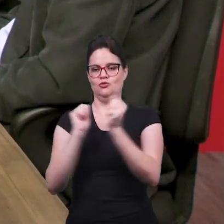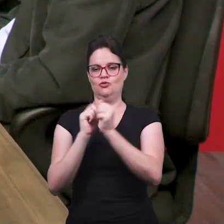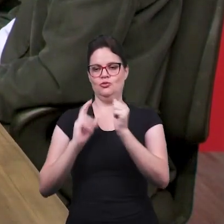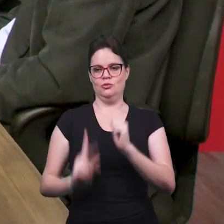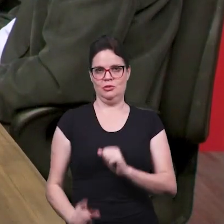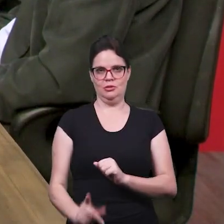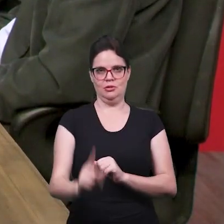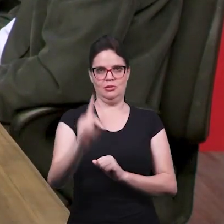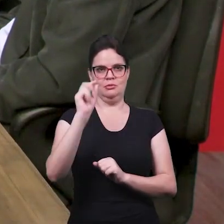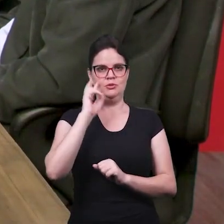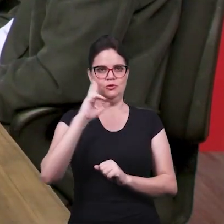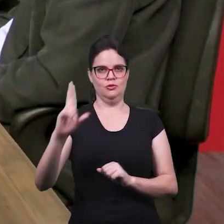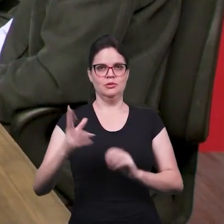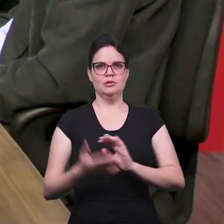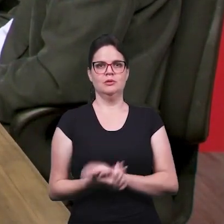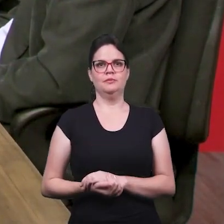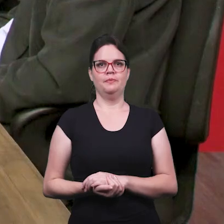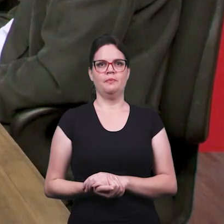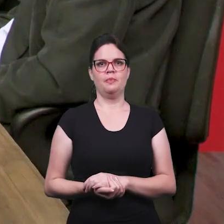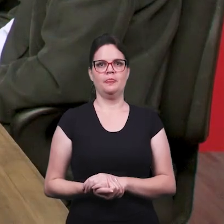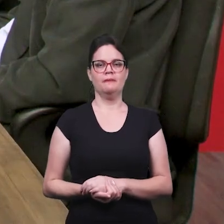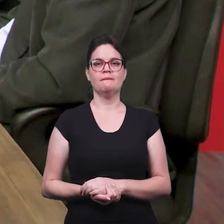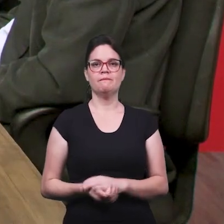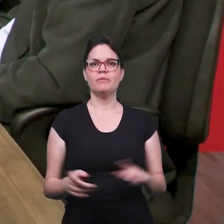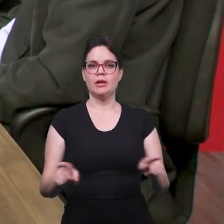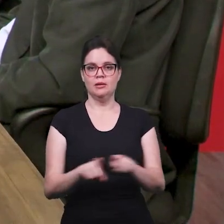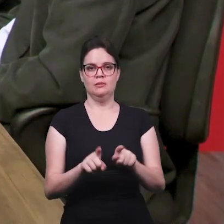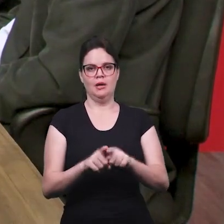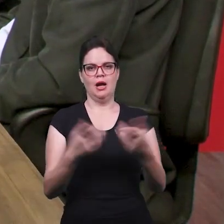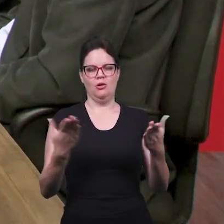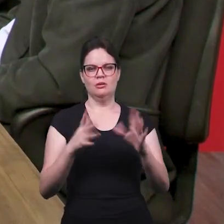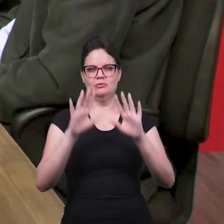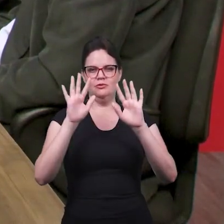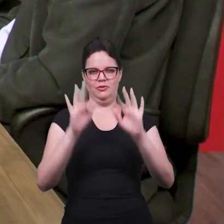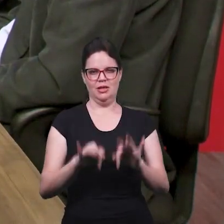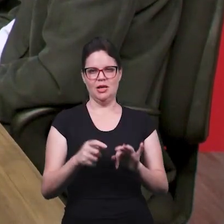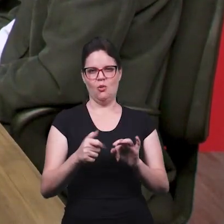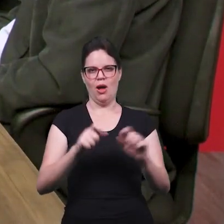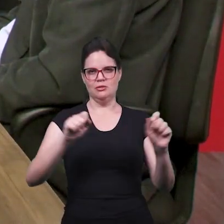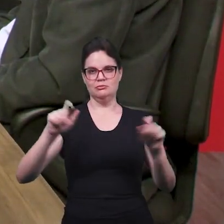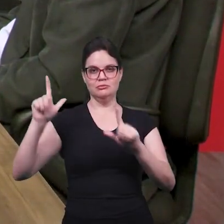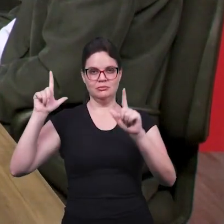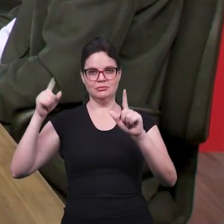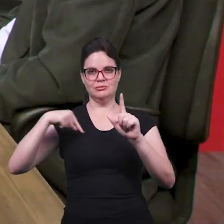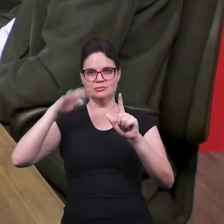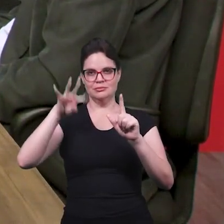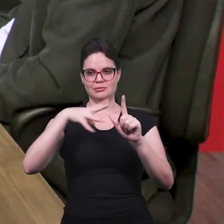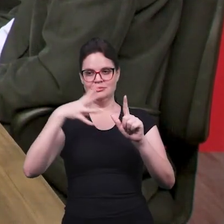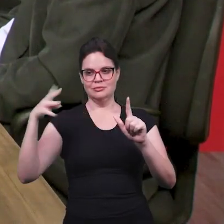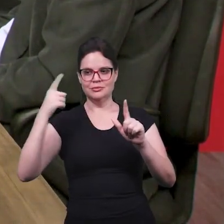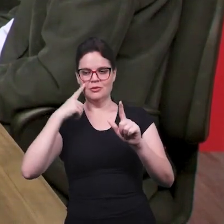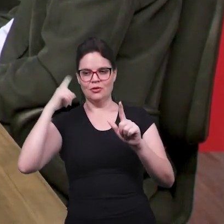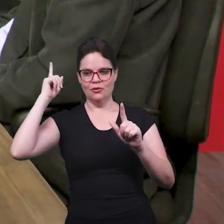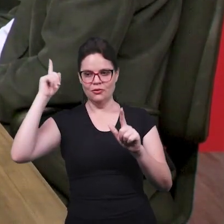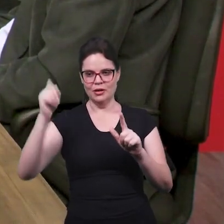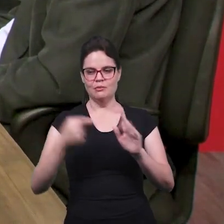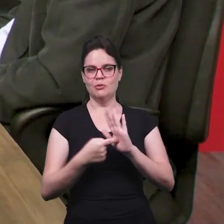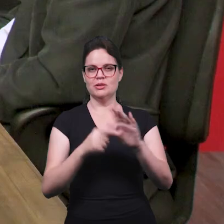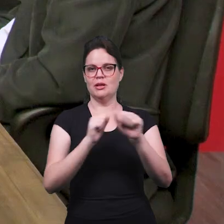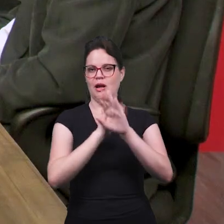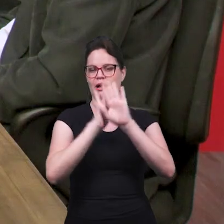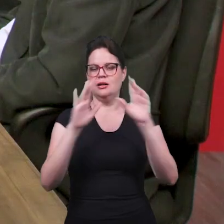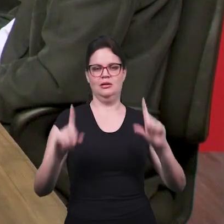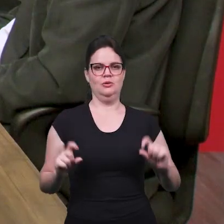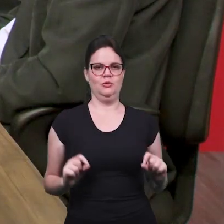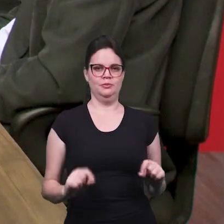esse quadro aqui, ficando muito claro para todos, o arrebatamento da igreja, né, ele vai